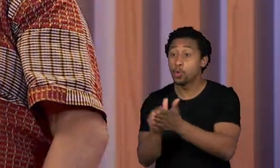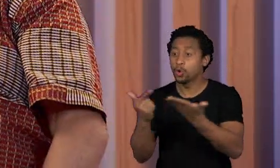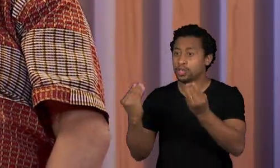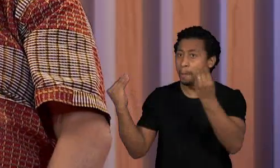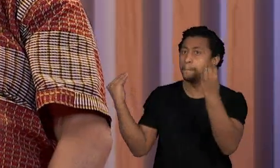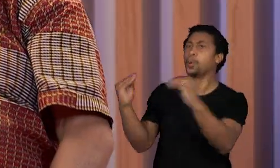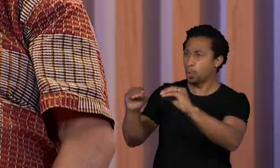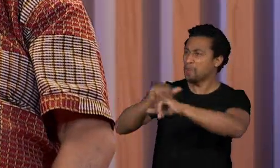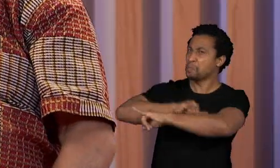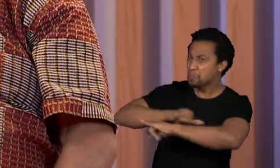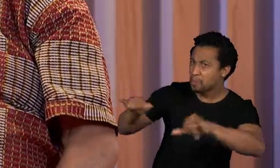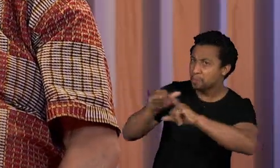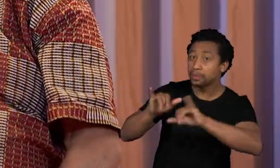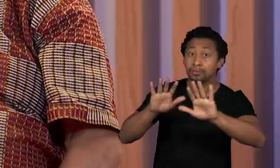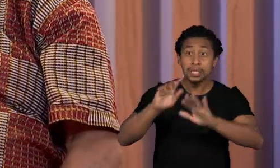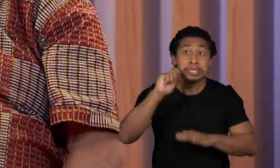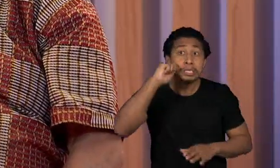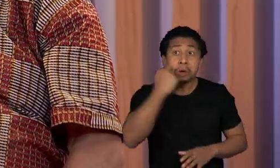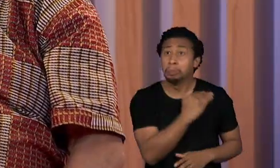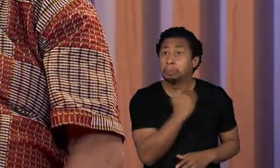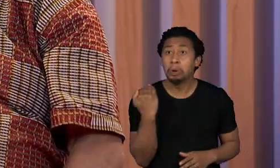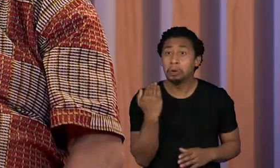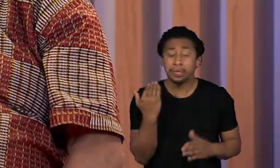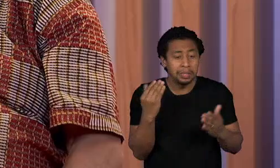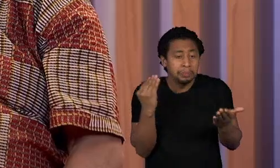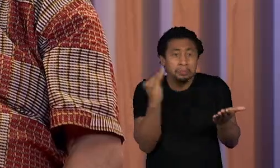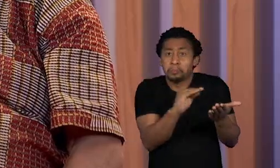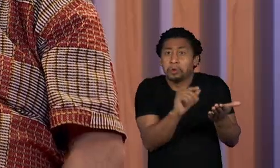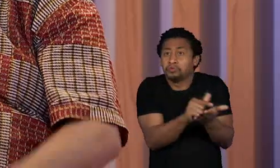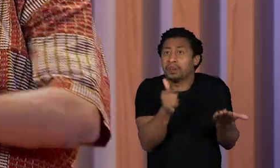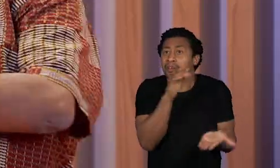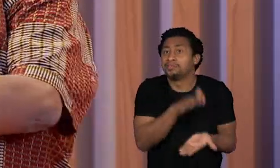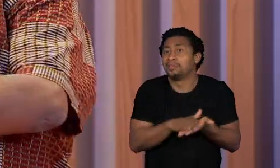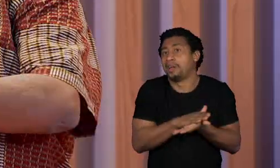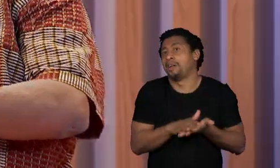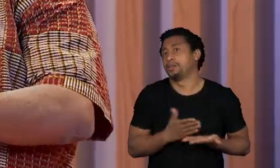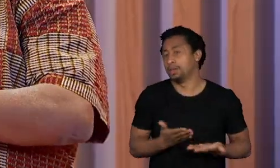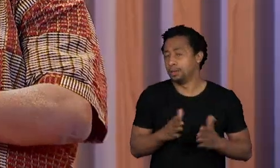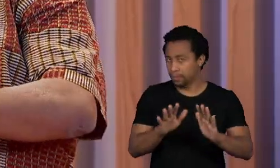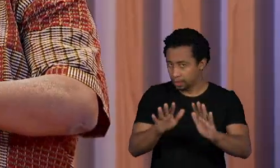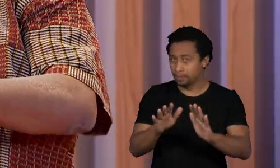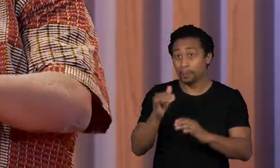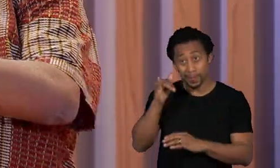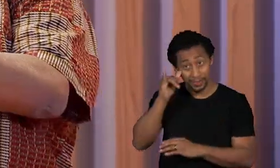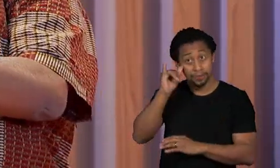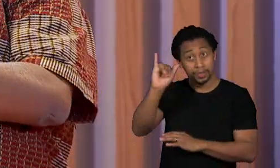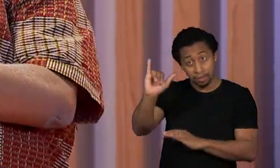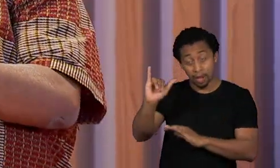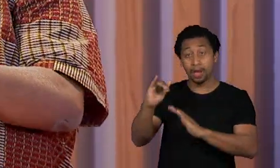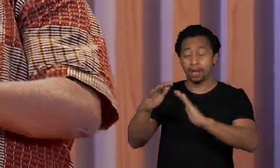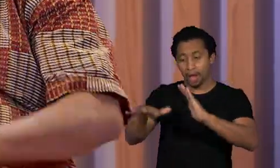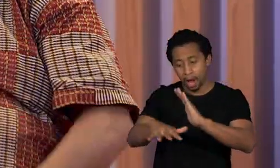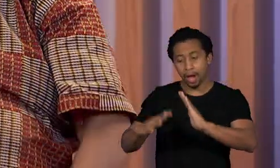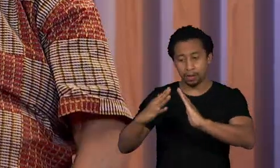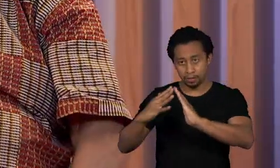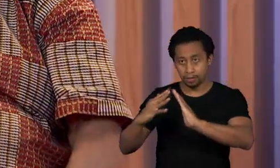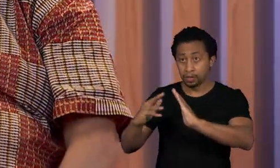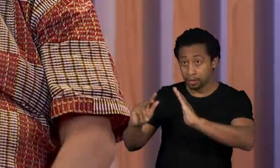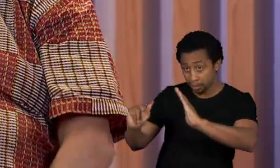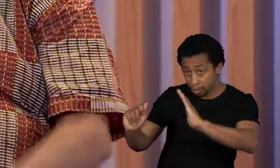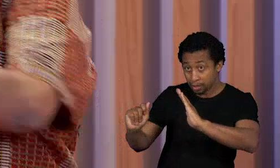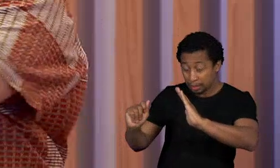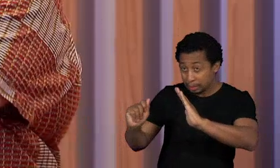Agora, antes que esqueçam a igreja lá dos Aflitos e o cemitério dos Aflitos na parte lá de